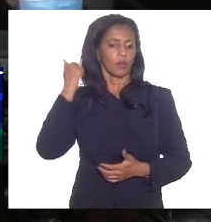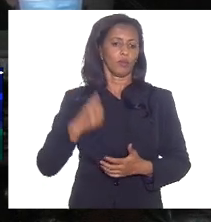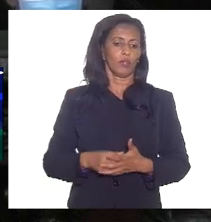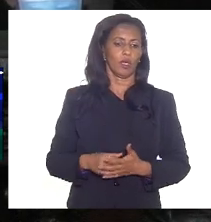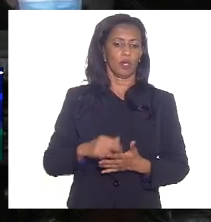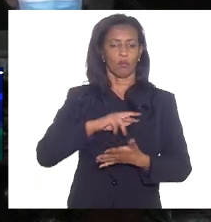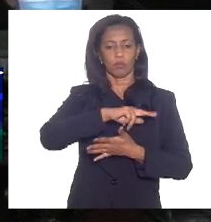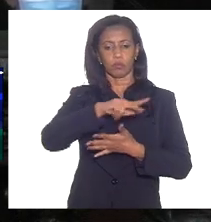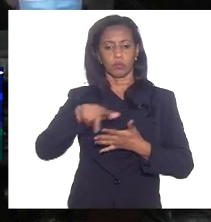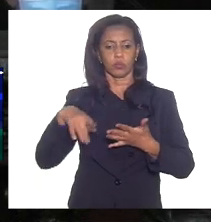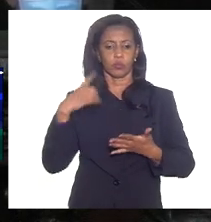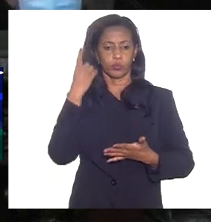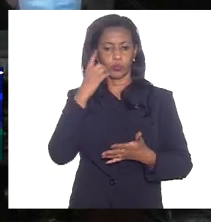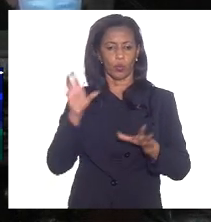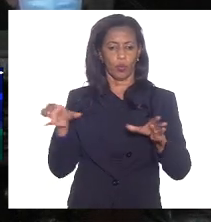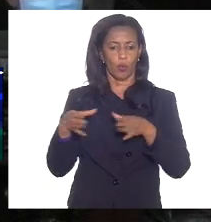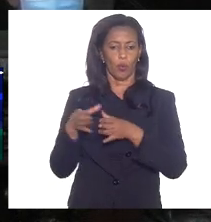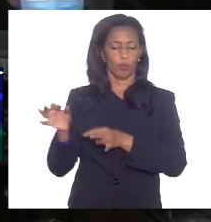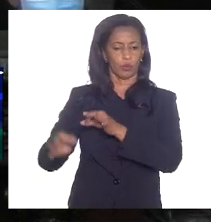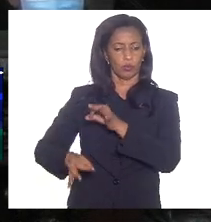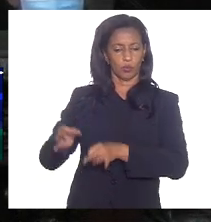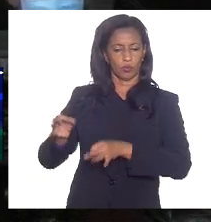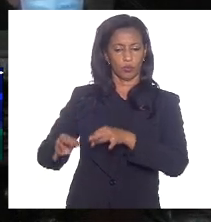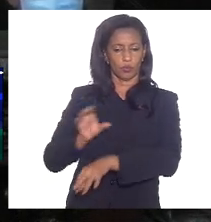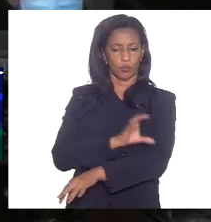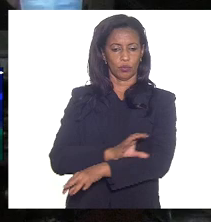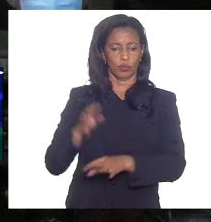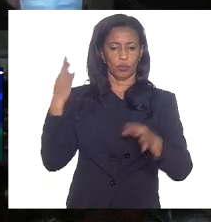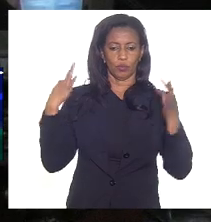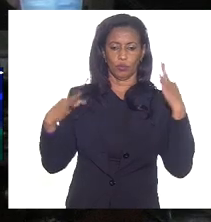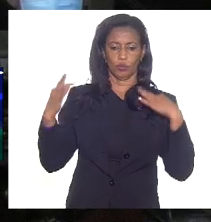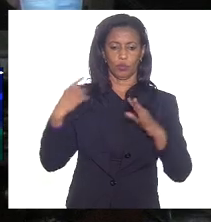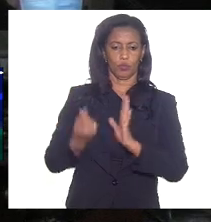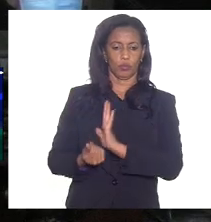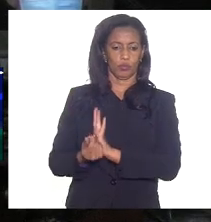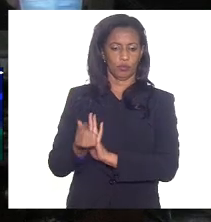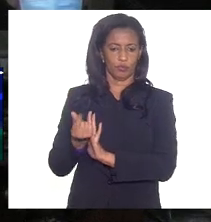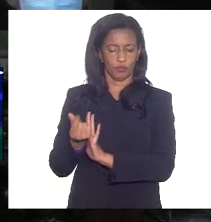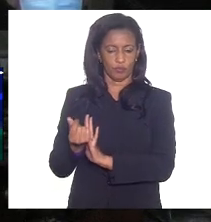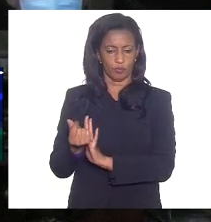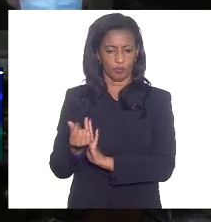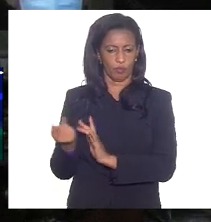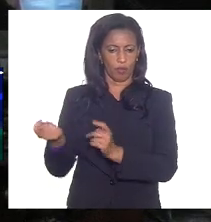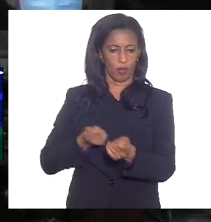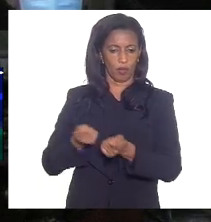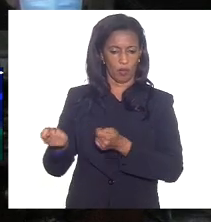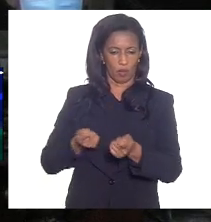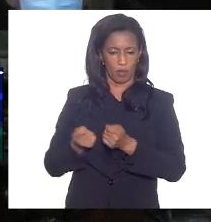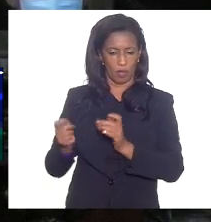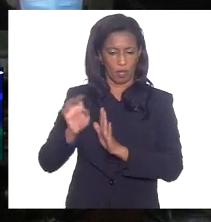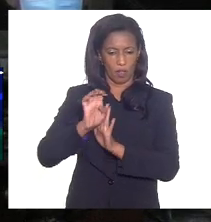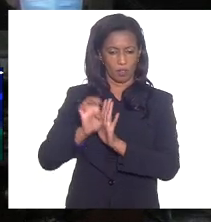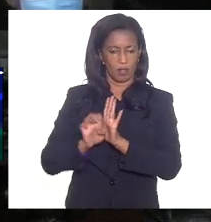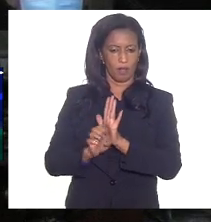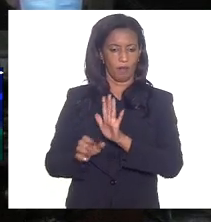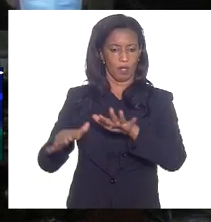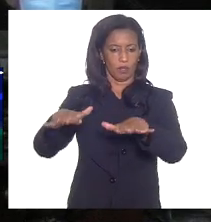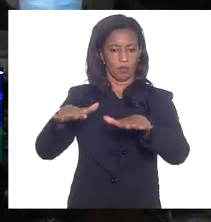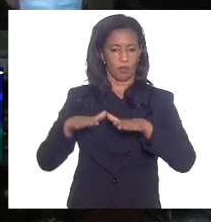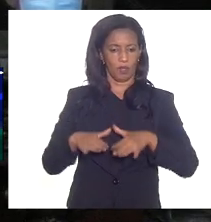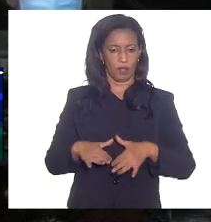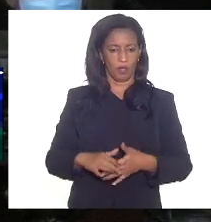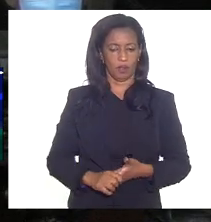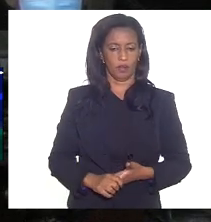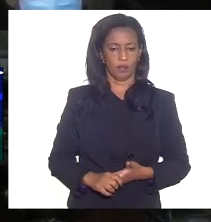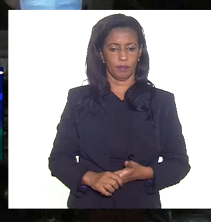das comissões de Constituição e Justiça, de Cultura, de Turismo, de Orçamento, Finanças, Fiscalização Financeira e Controle, as emendas de plenário.